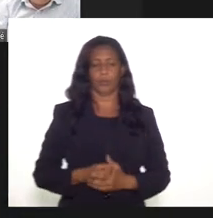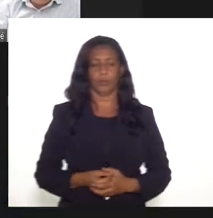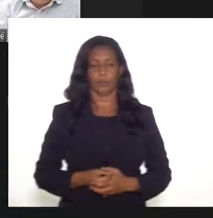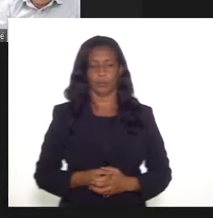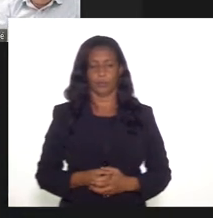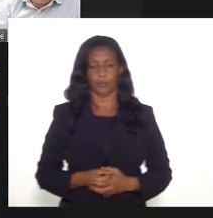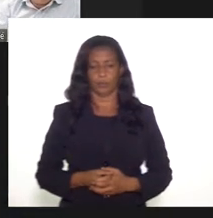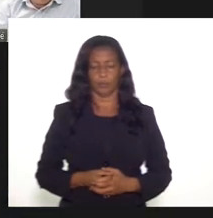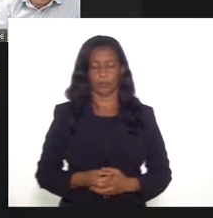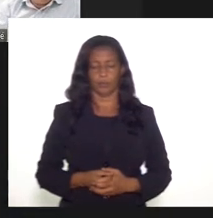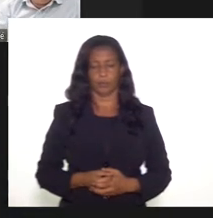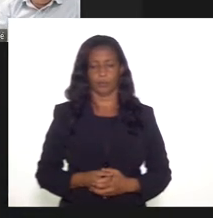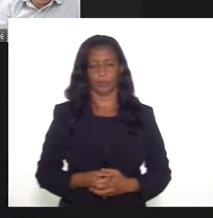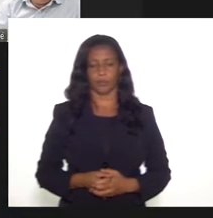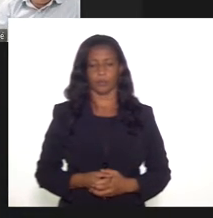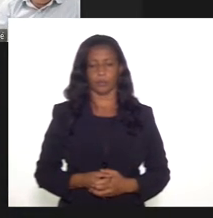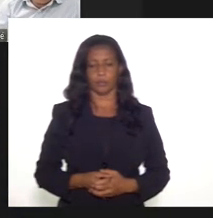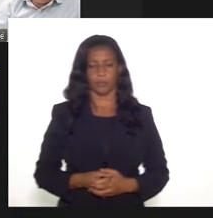Obrigada.